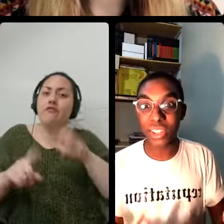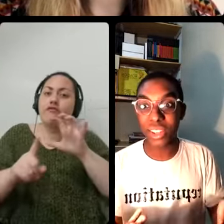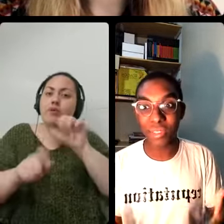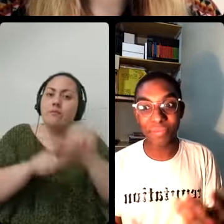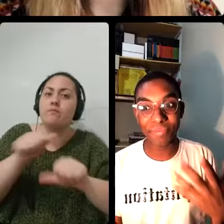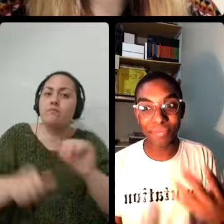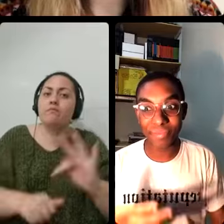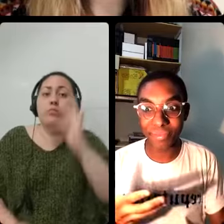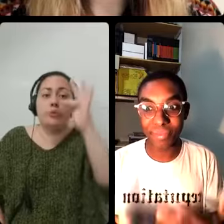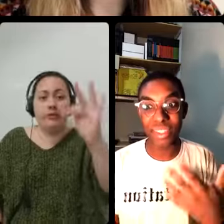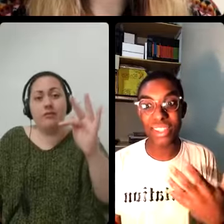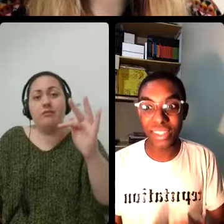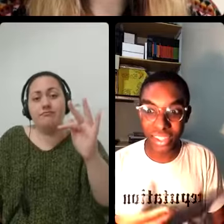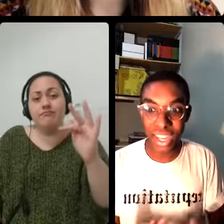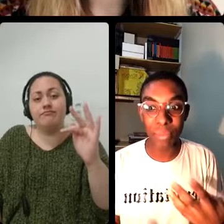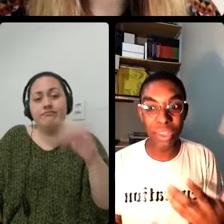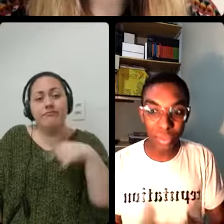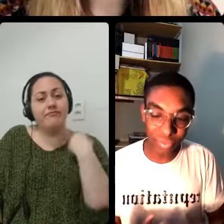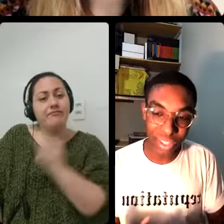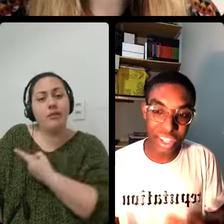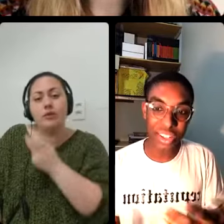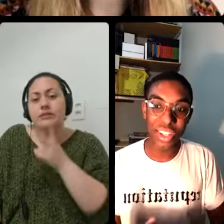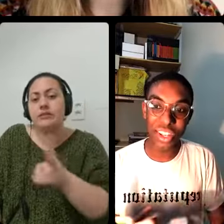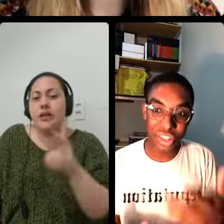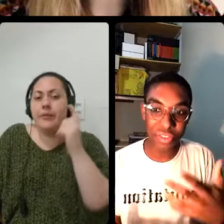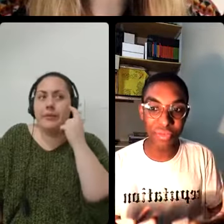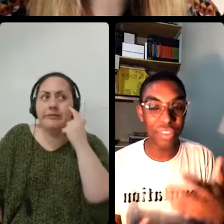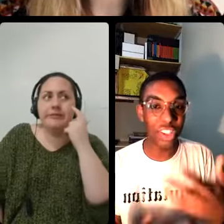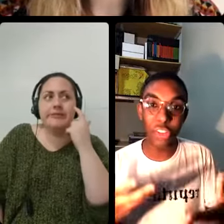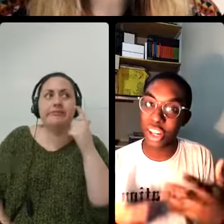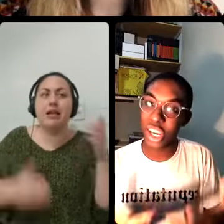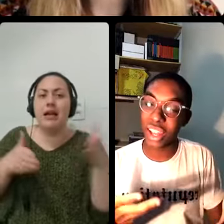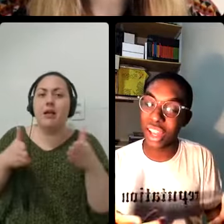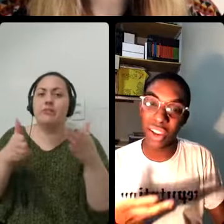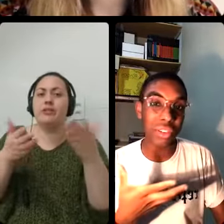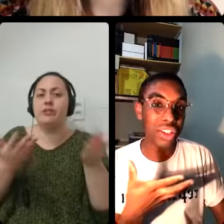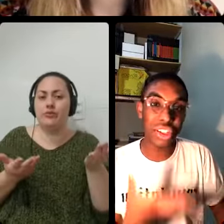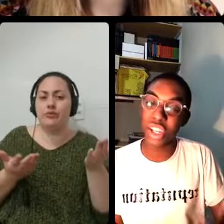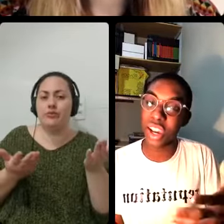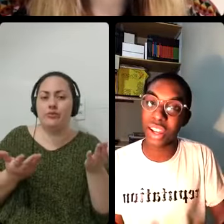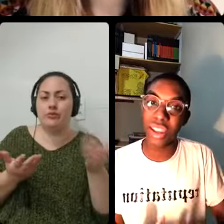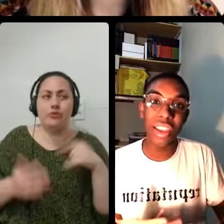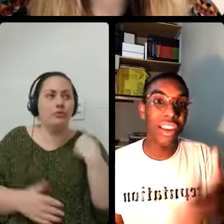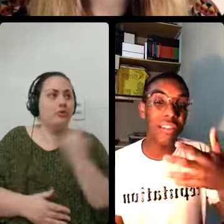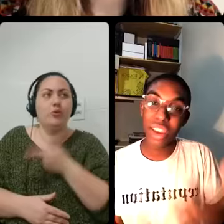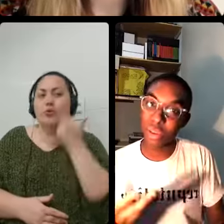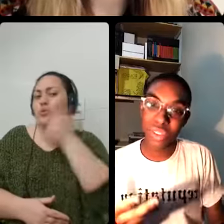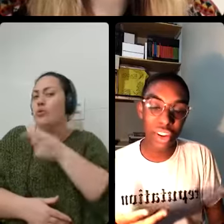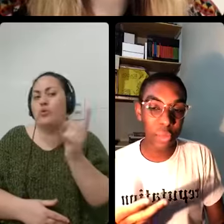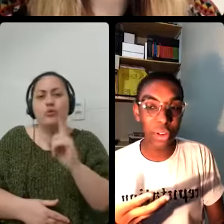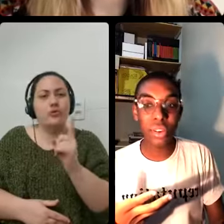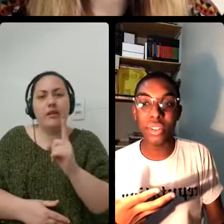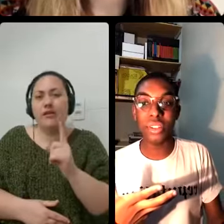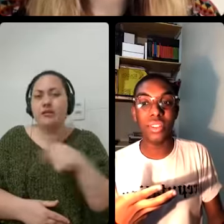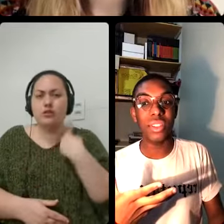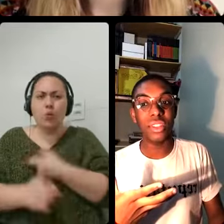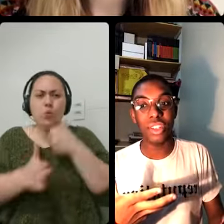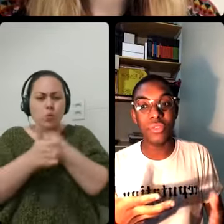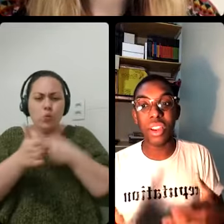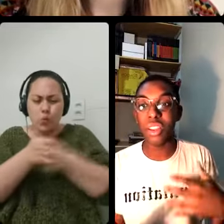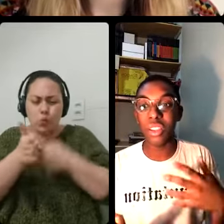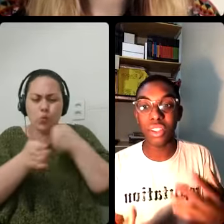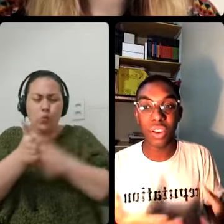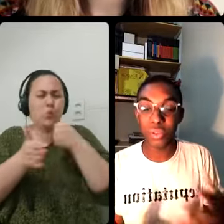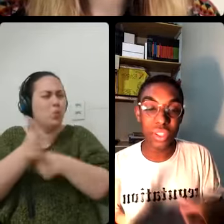sempre nesse caminho, né, de que a gente não vai chegar lá e quando a gente chega lá vai acontecer alguma coisa e a